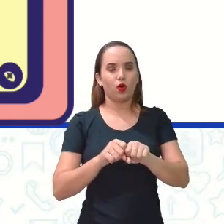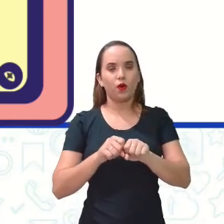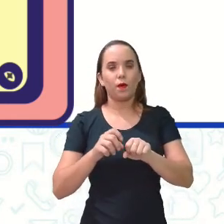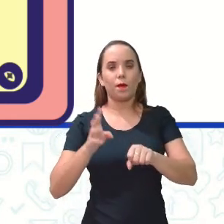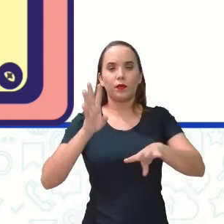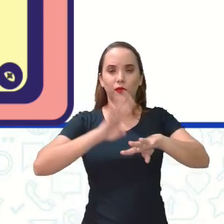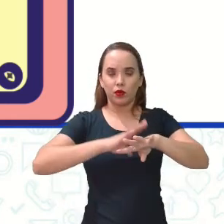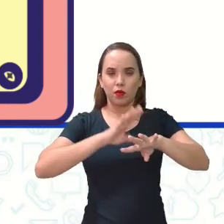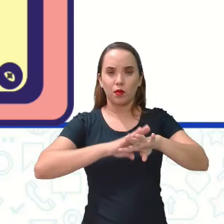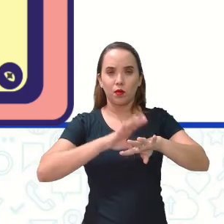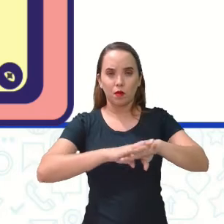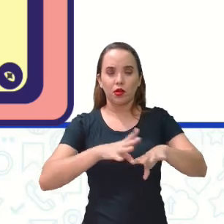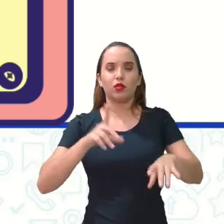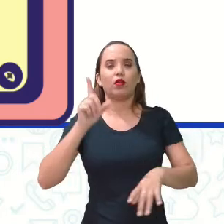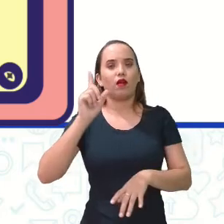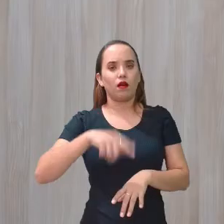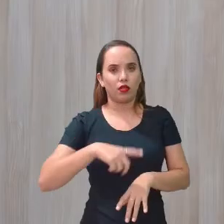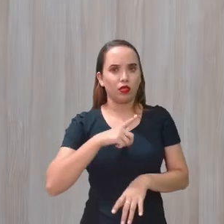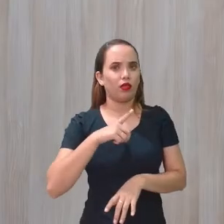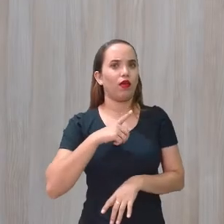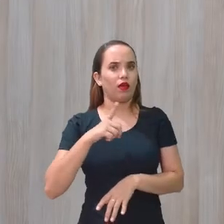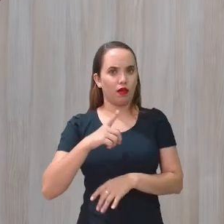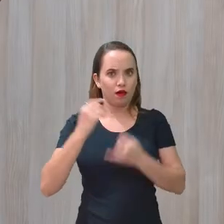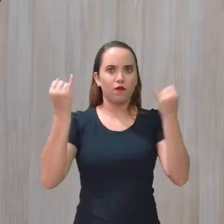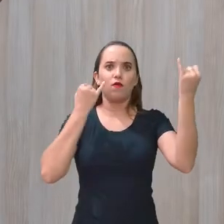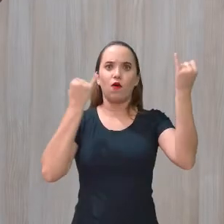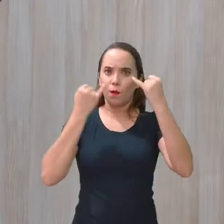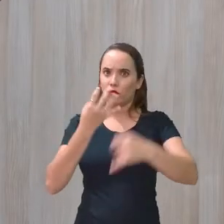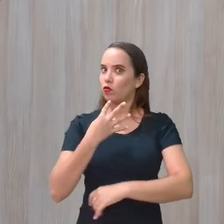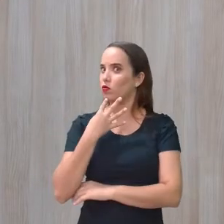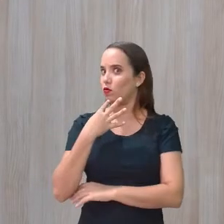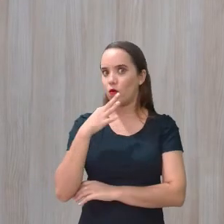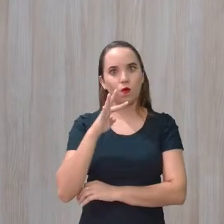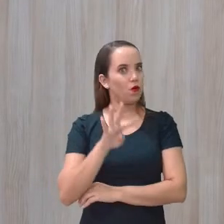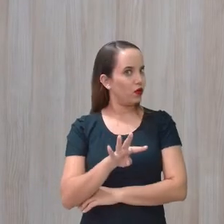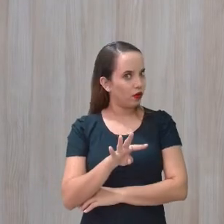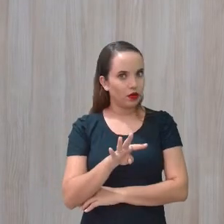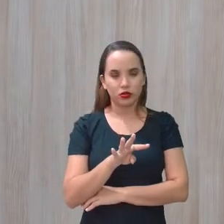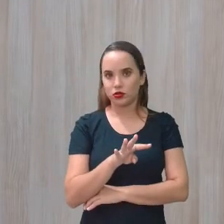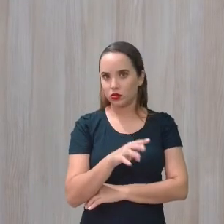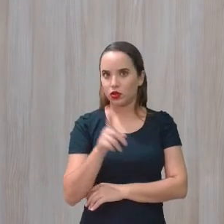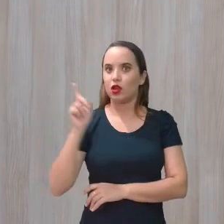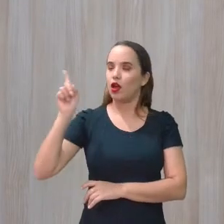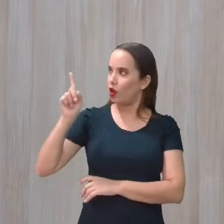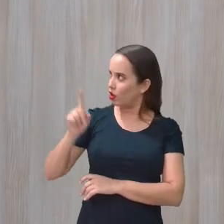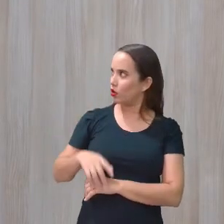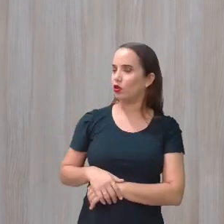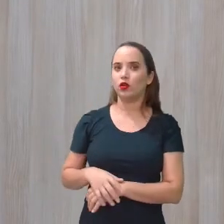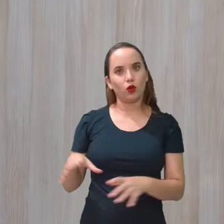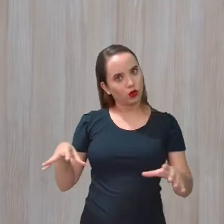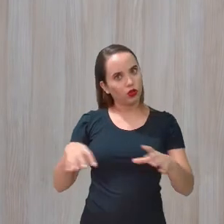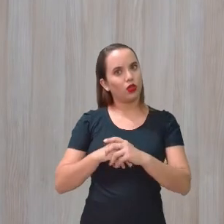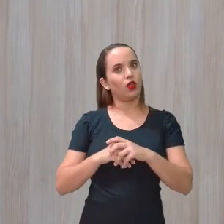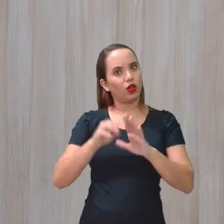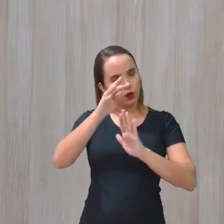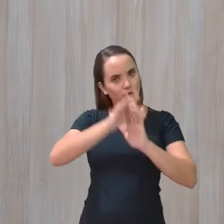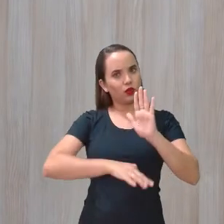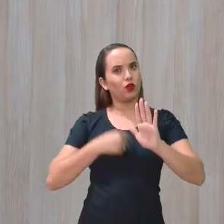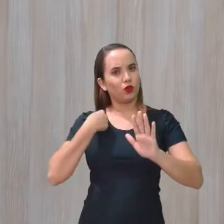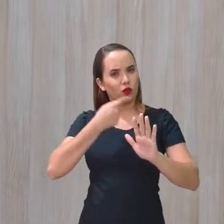de informações desconhecidas. A gente consegue ver nesse texto aí que nós temos